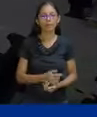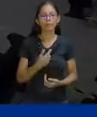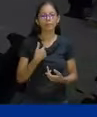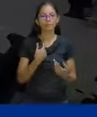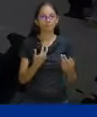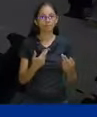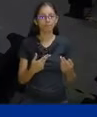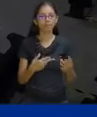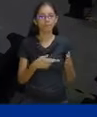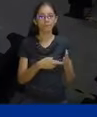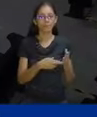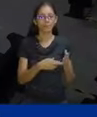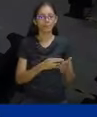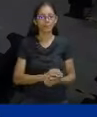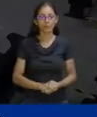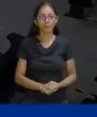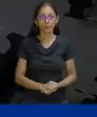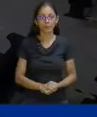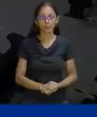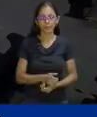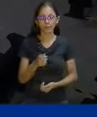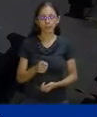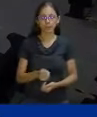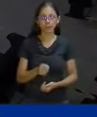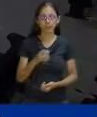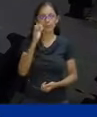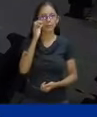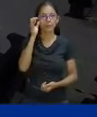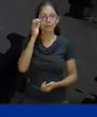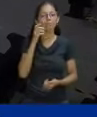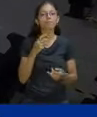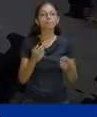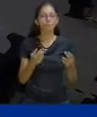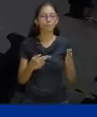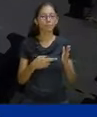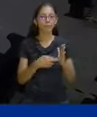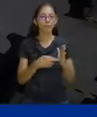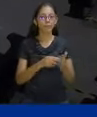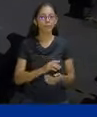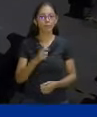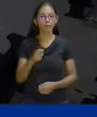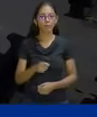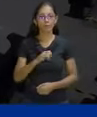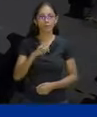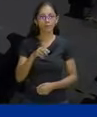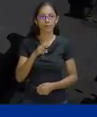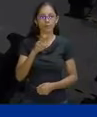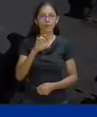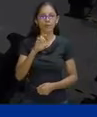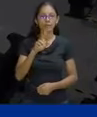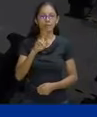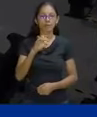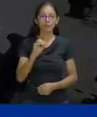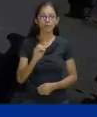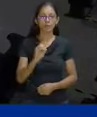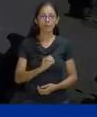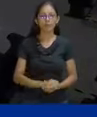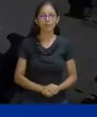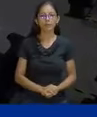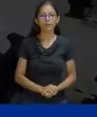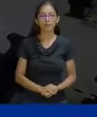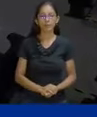Acompanho, senhor presidente. Relatora. Juiz Carmo Antônio. Também acompanho. Juscelio Neto.